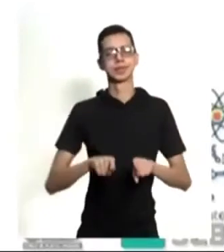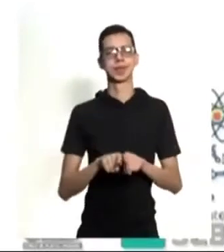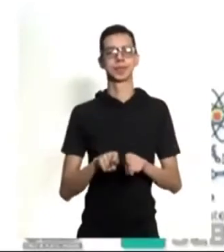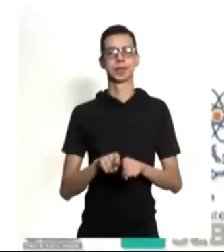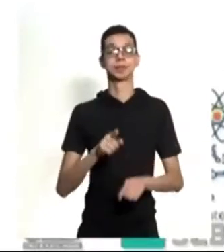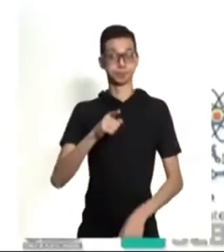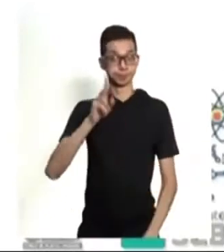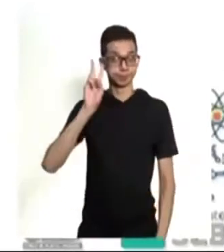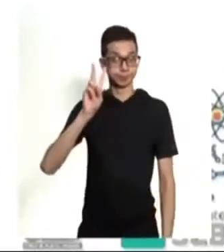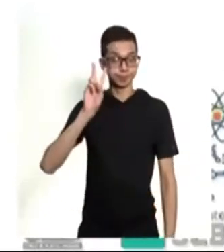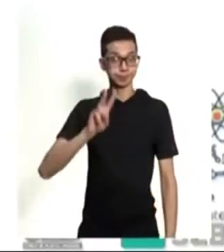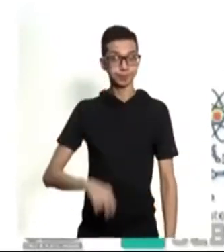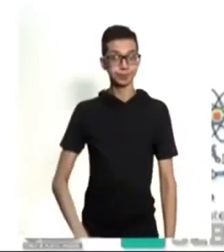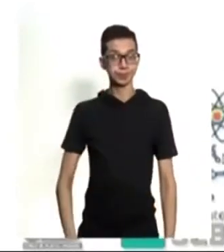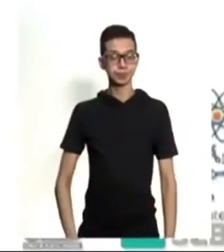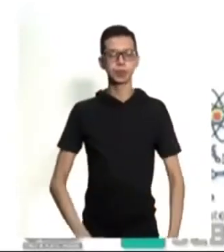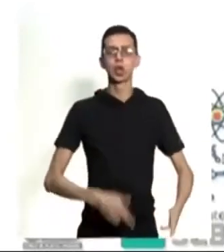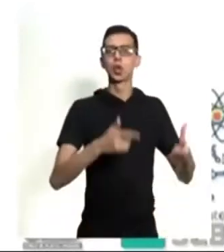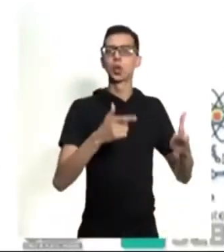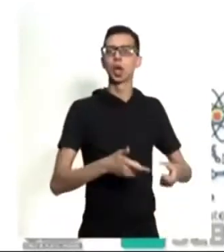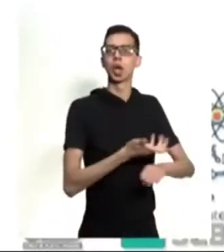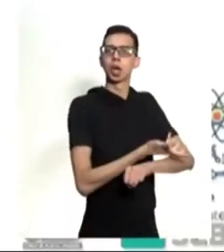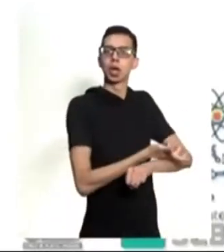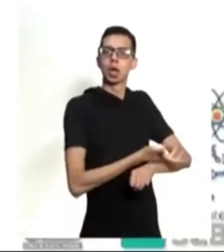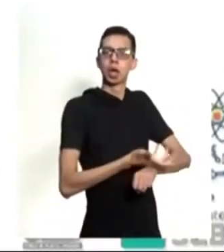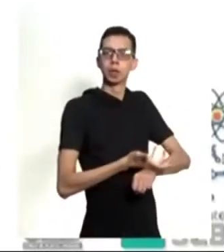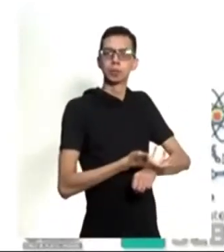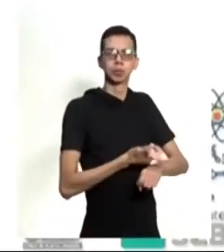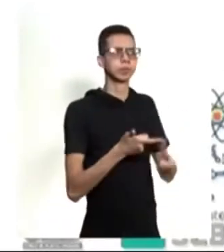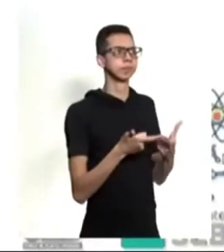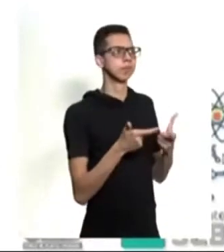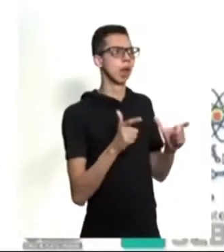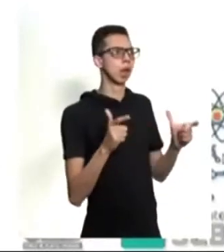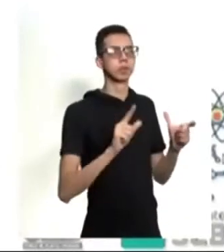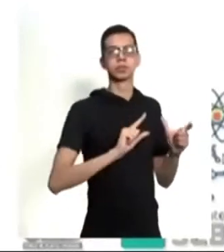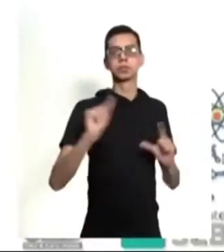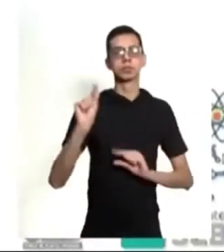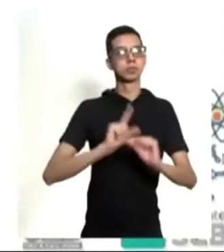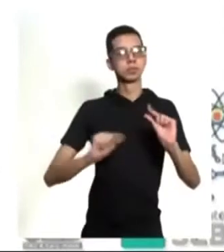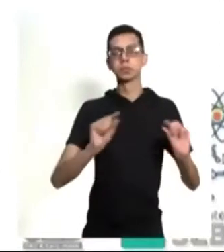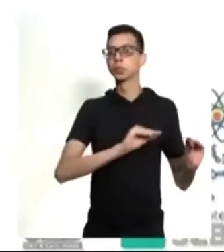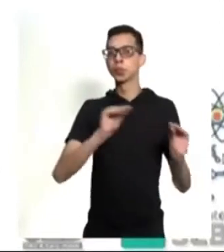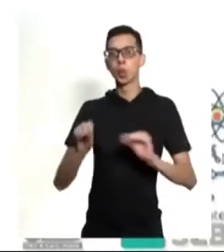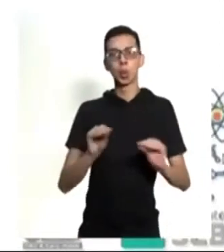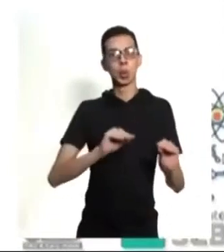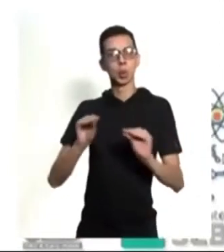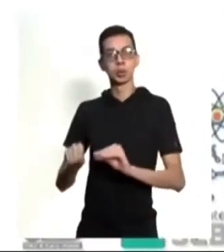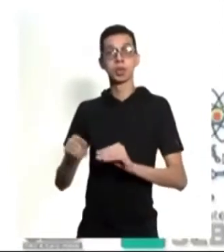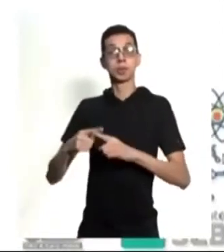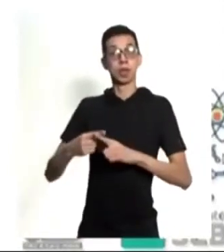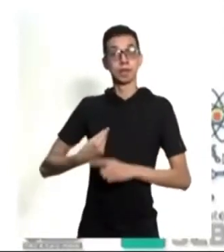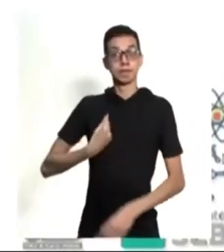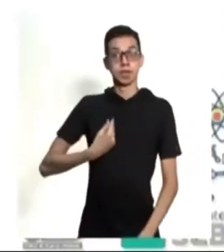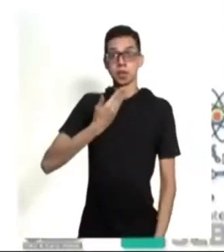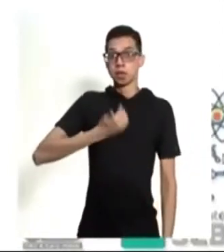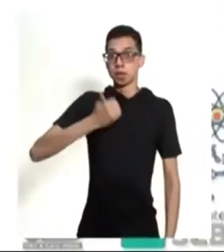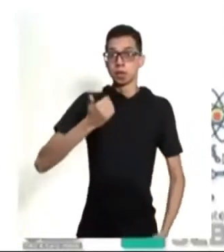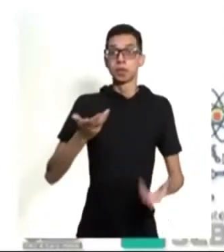Bom, saída do campo em massa em busca de melhores condições de vida. A população que saía do